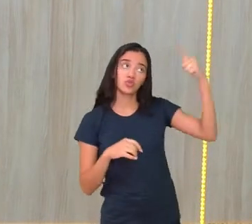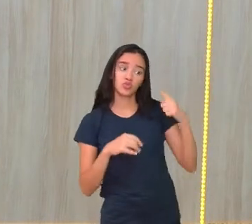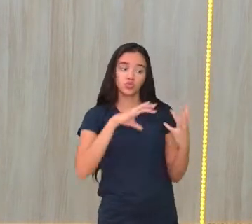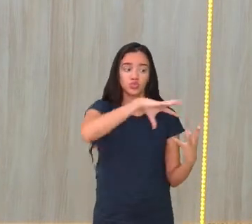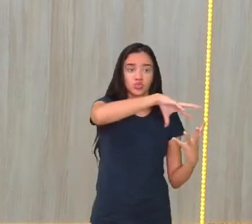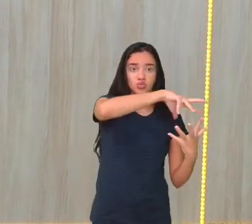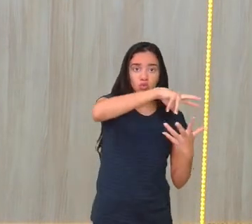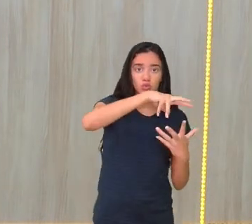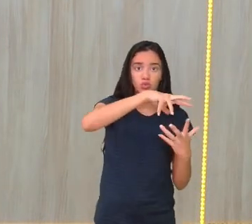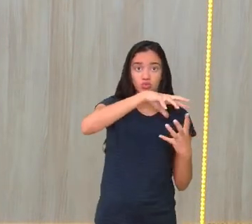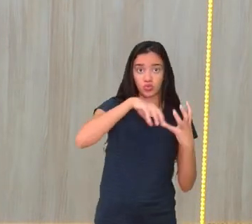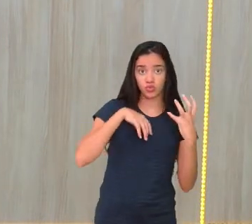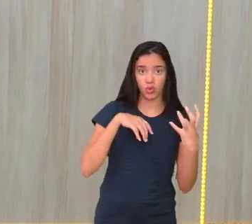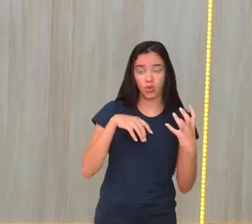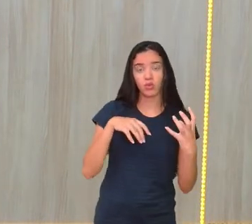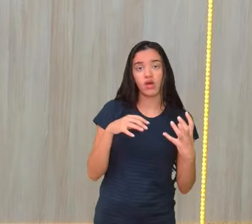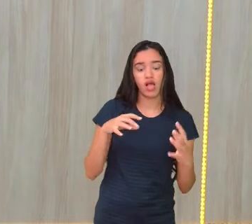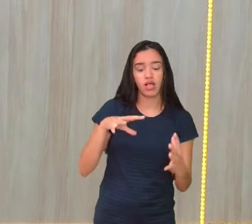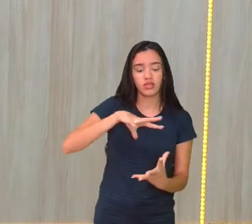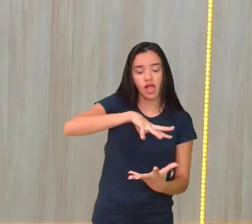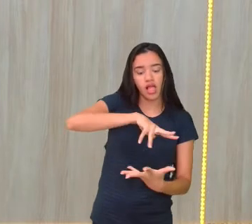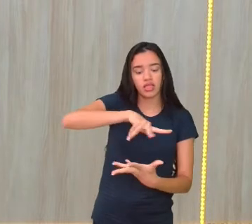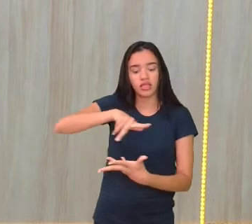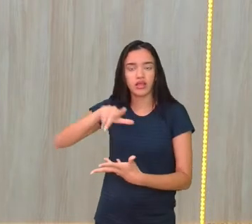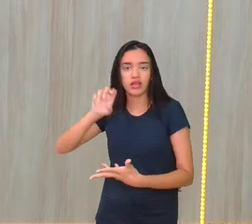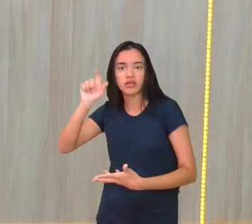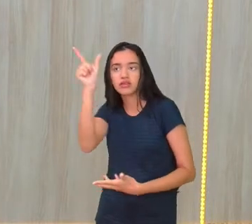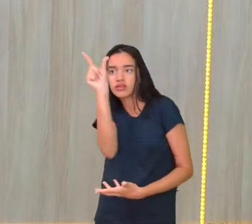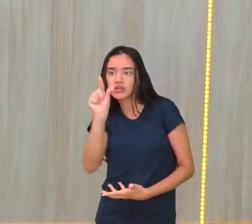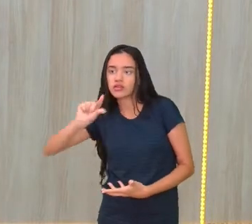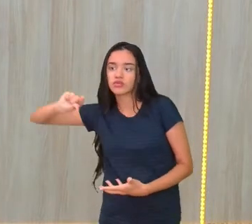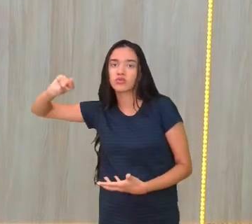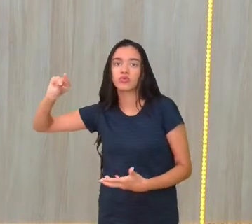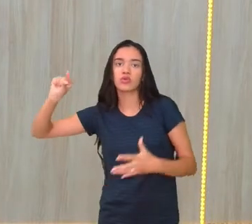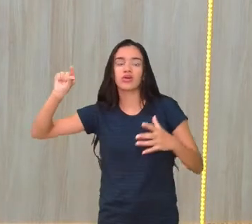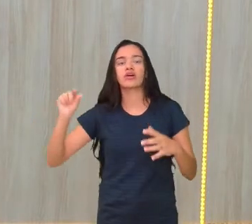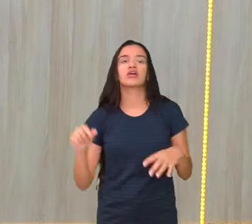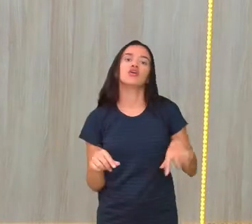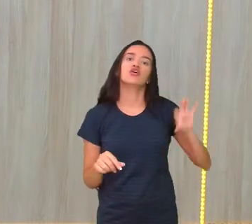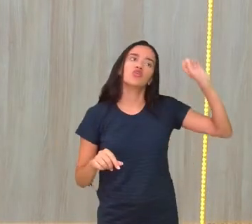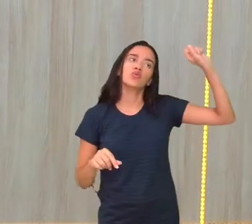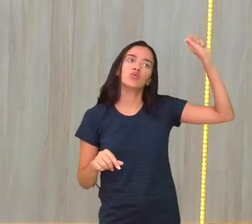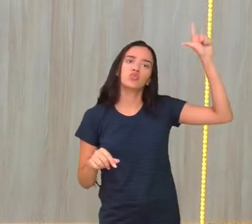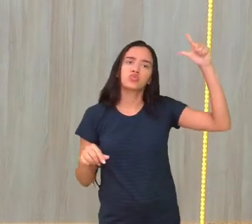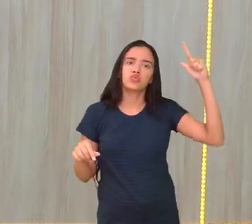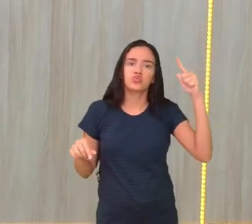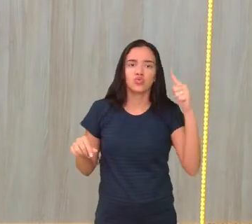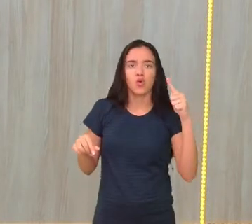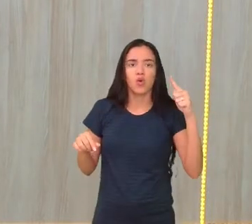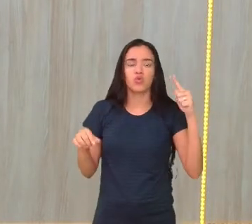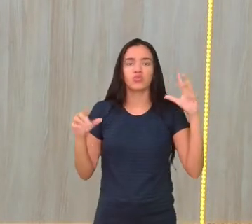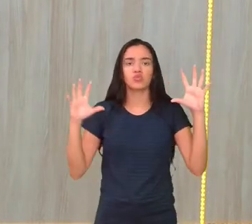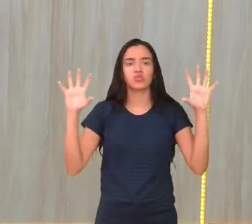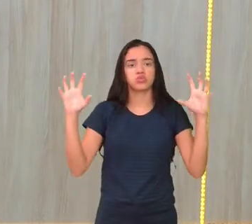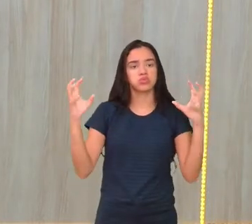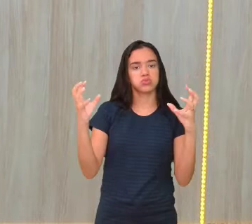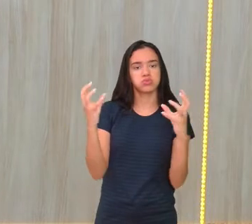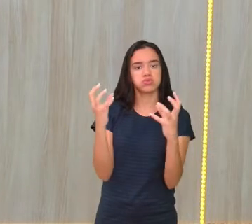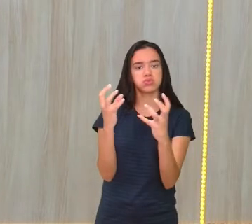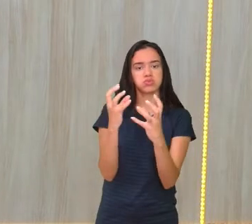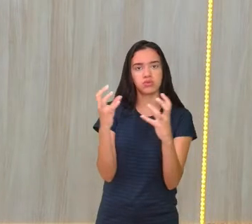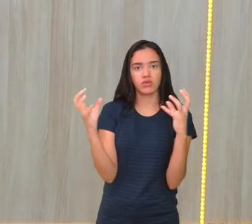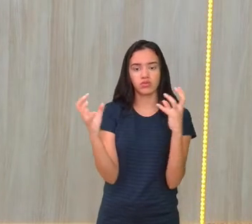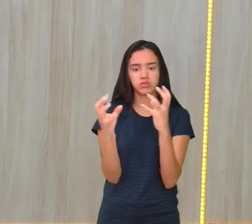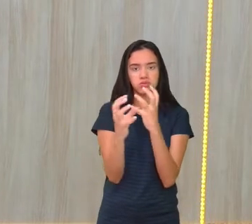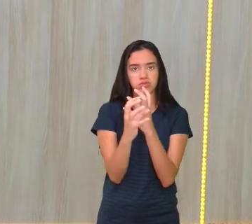a sombra da Terra refletida na Lua, dá ali o eclipse lunar. Quando a Lua passa na frente